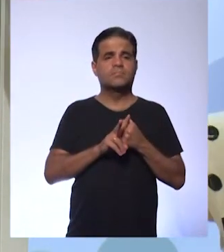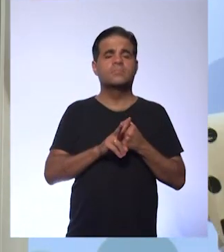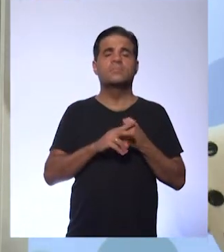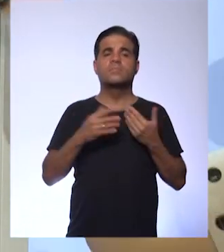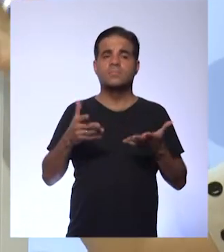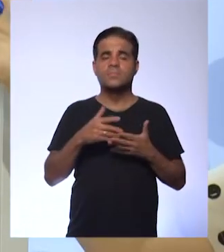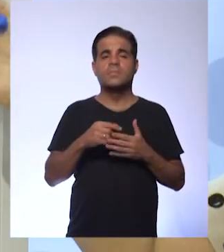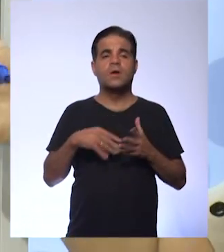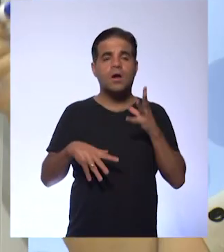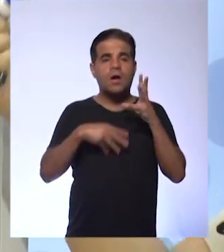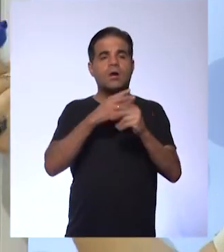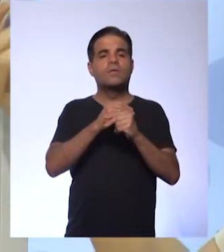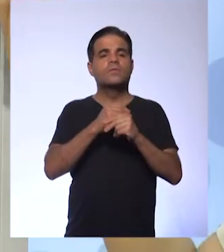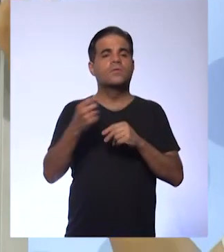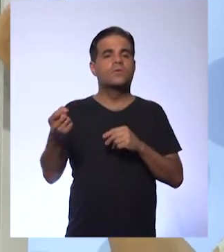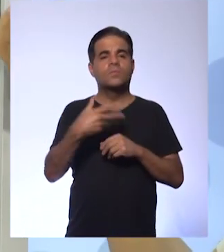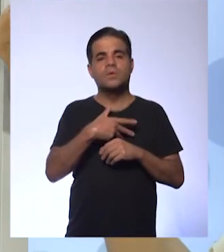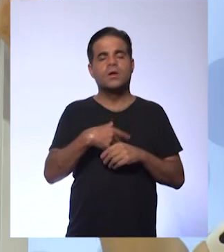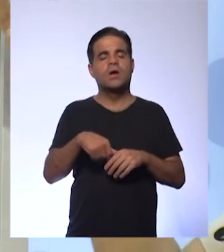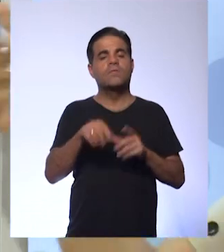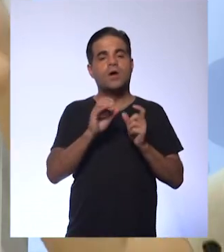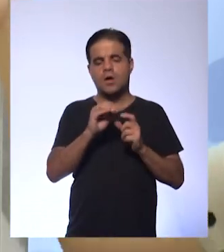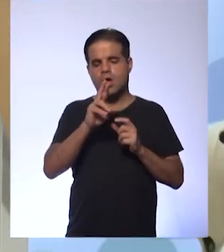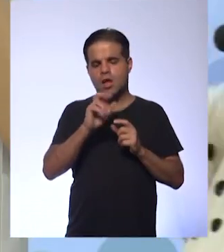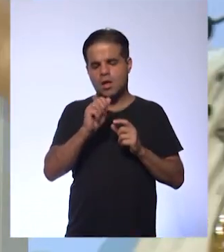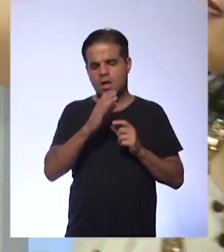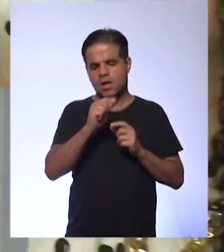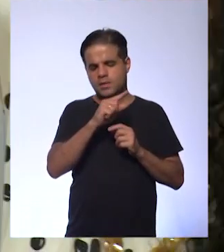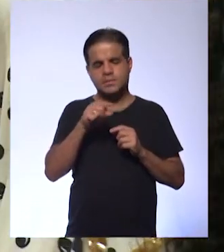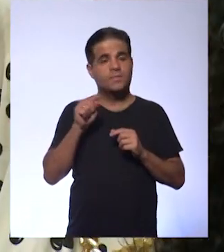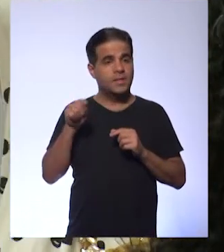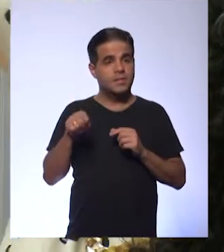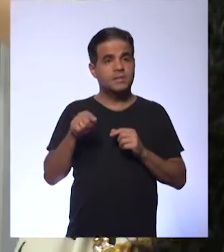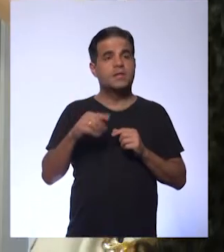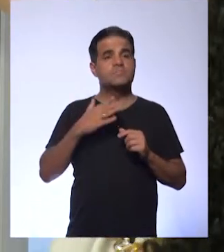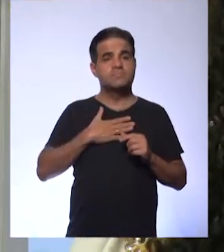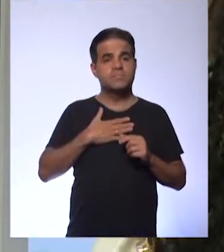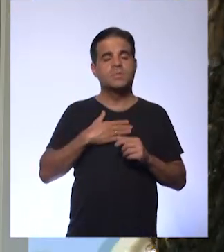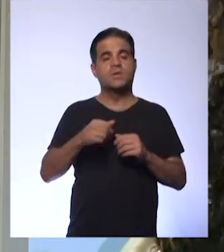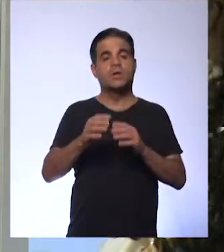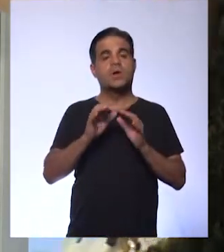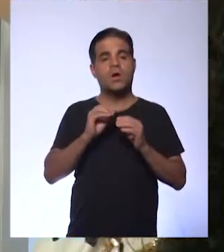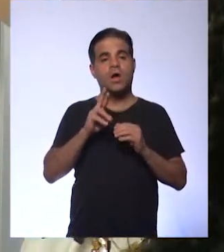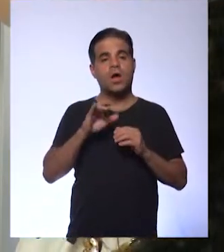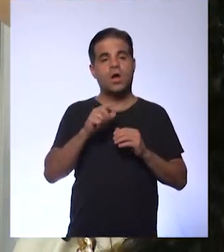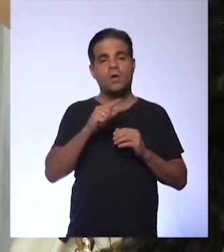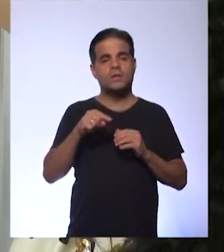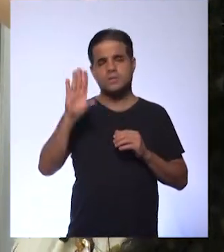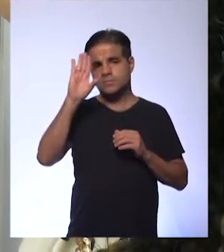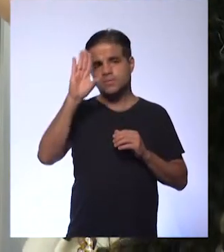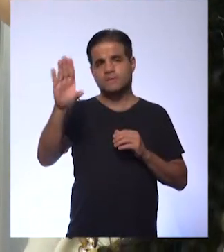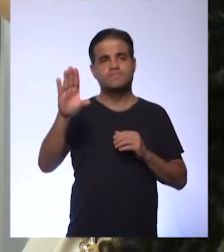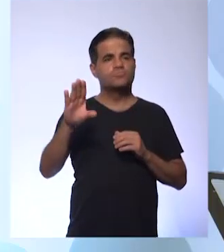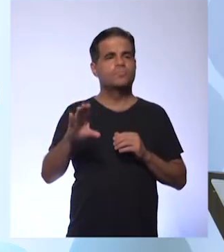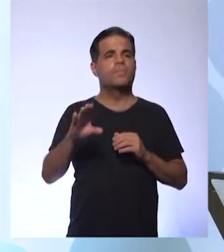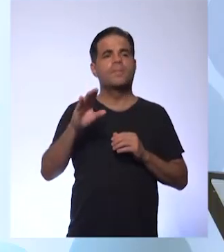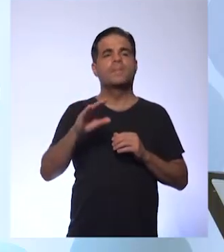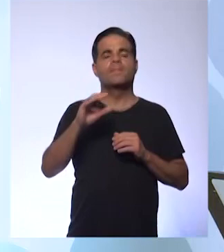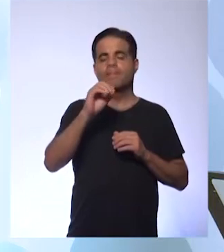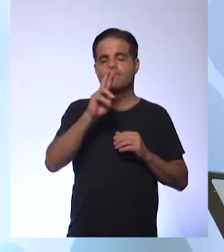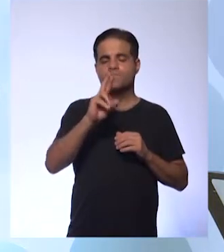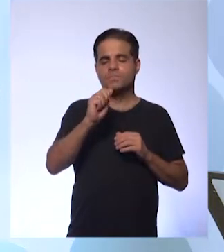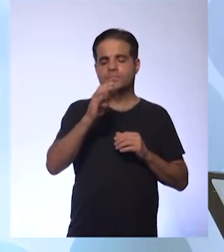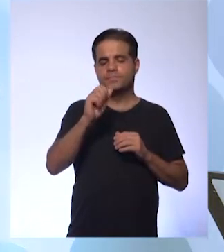vou complementá-lo com uma nova oração. Essa daqui é a minha oração principal. Oração